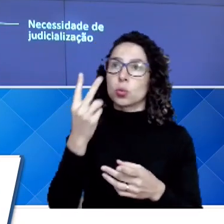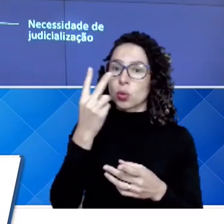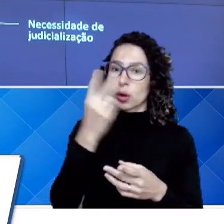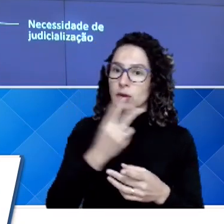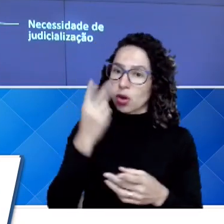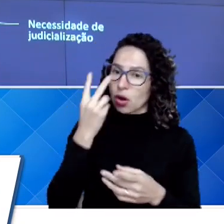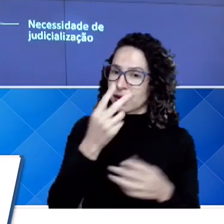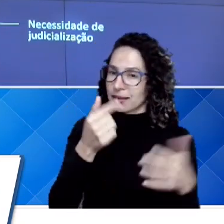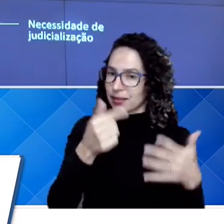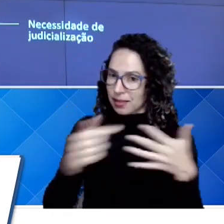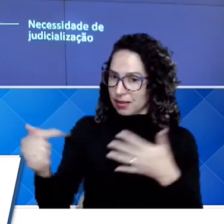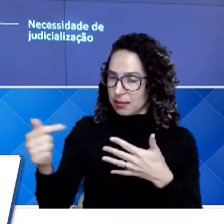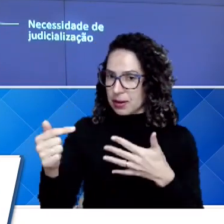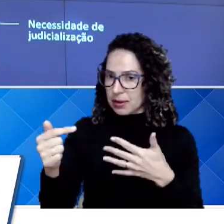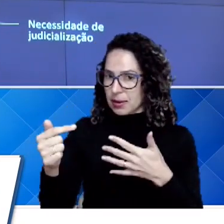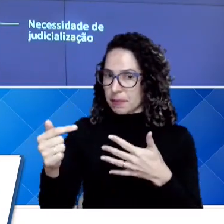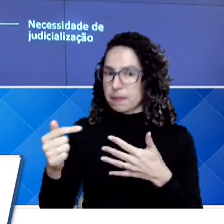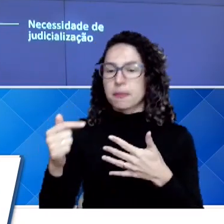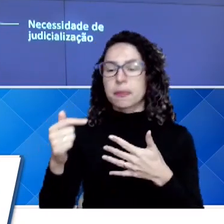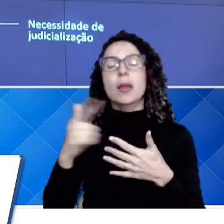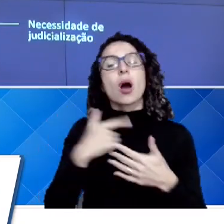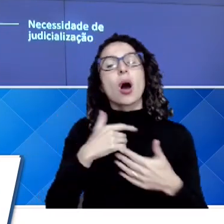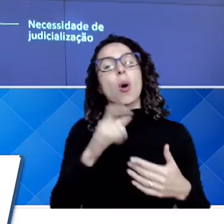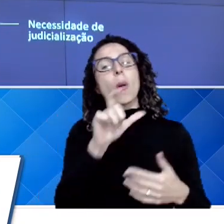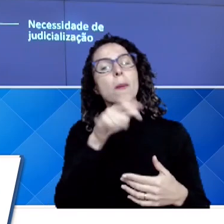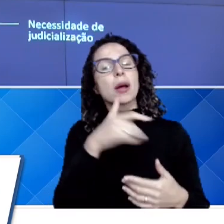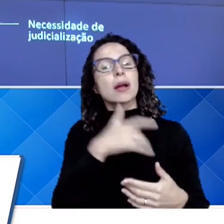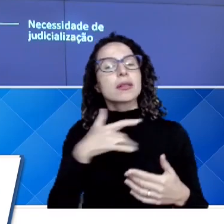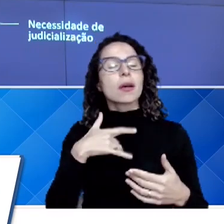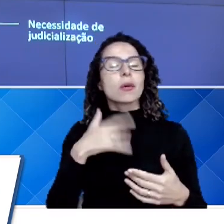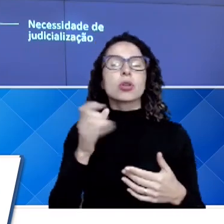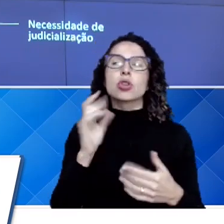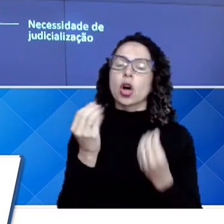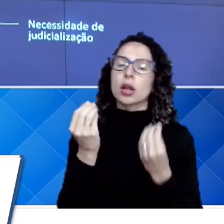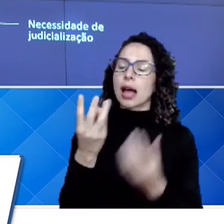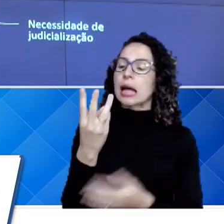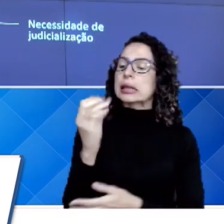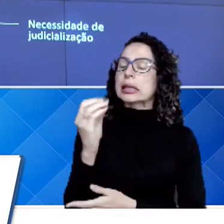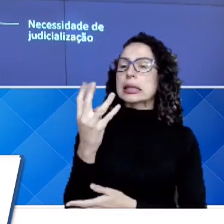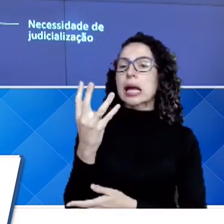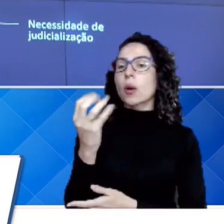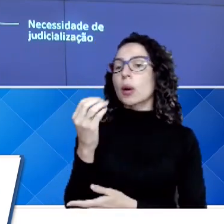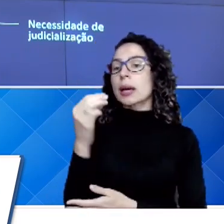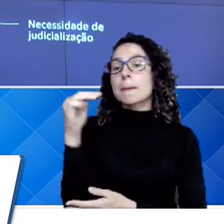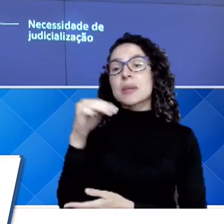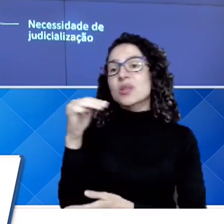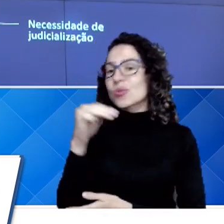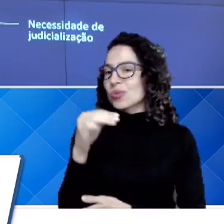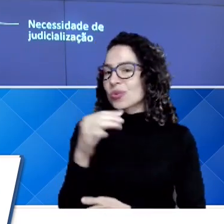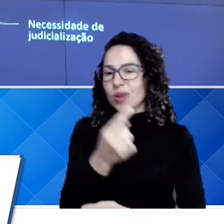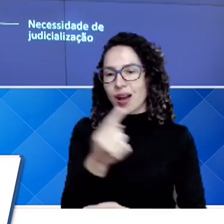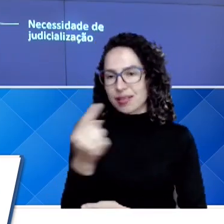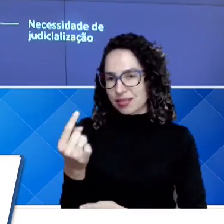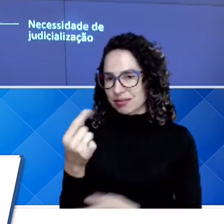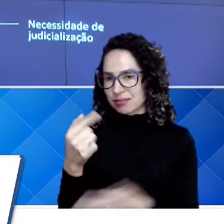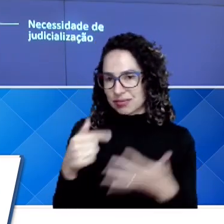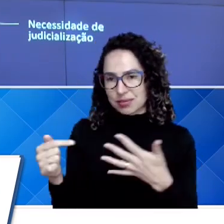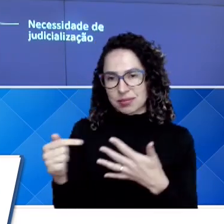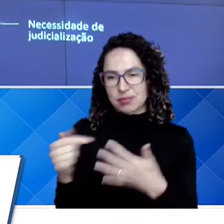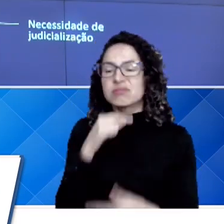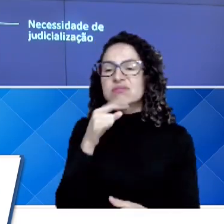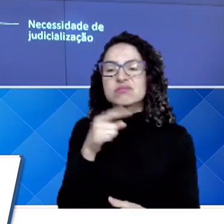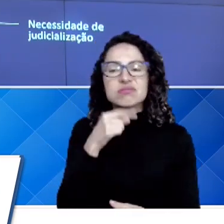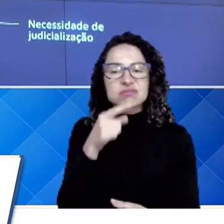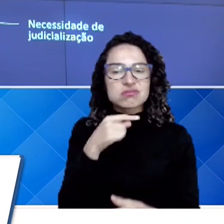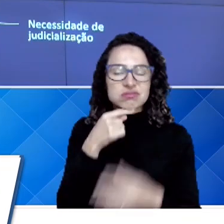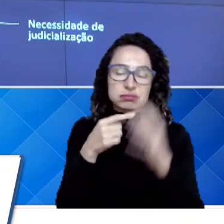Em regra, os planos de saúde oferecem de 30 a 40 minutos semanais apenas para cada um. Então é enxugar gelo,